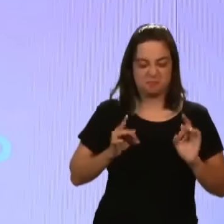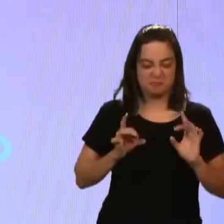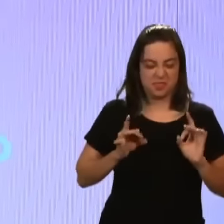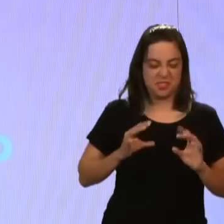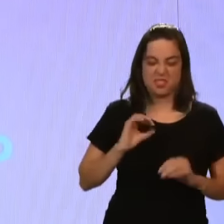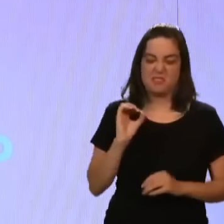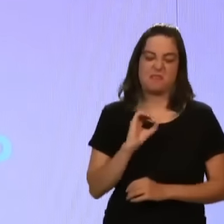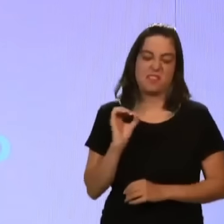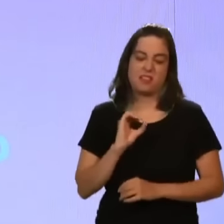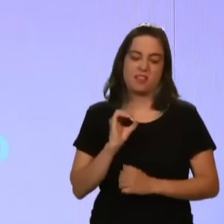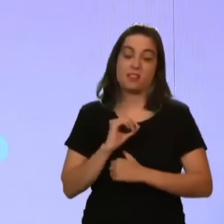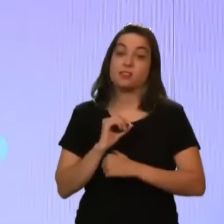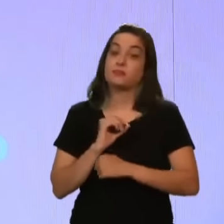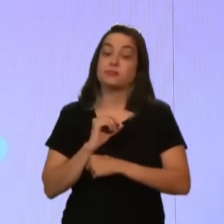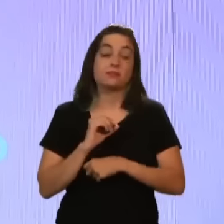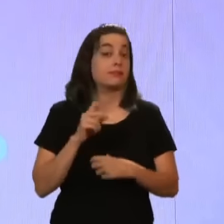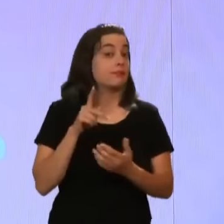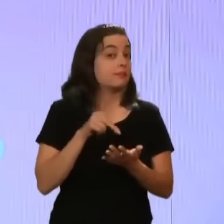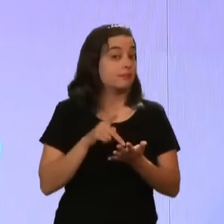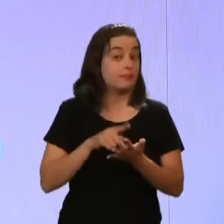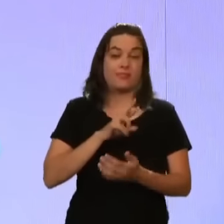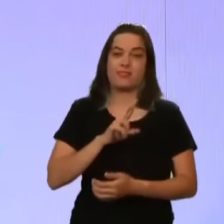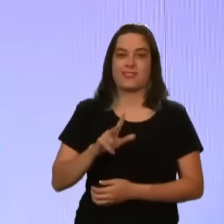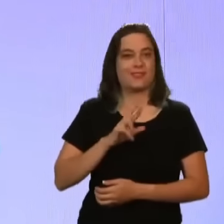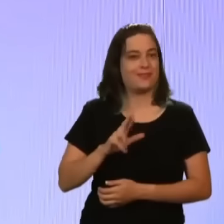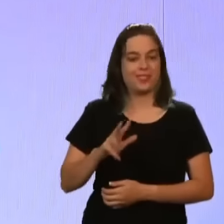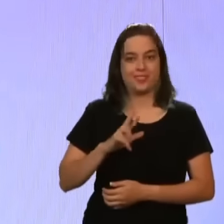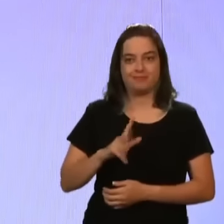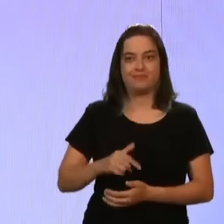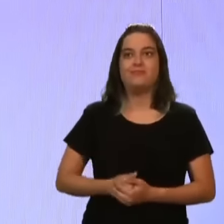semi-preciosa. Não, isso não é verdade.